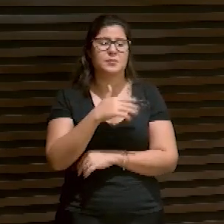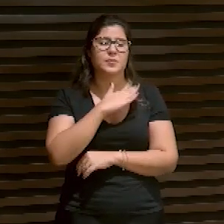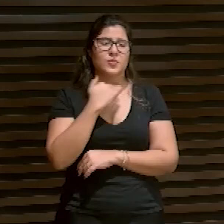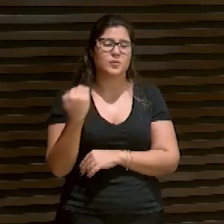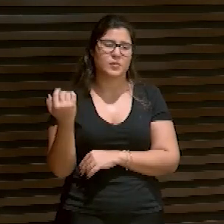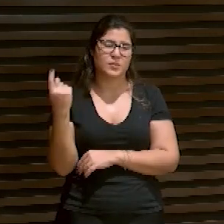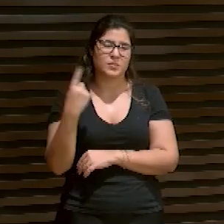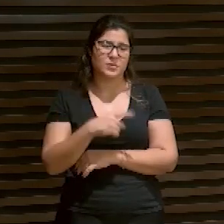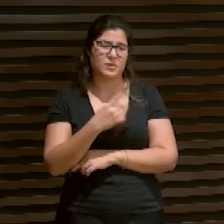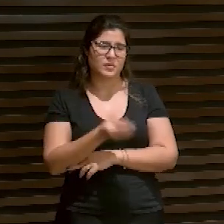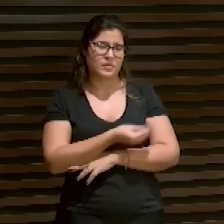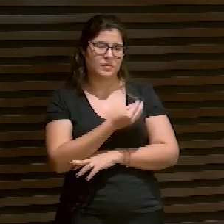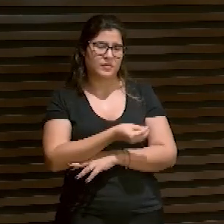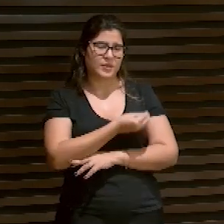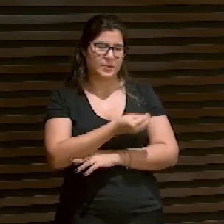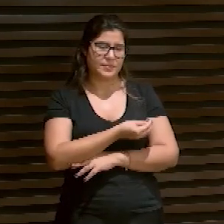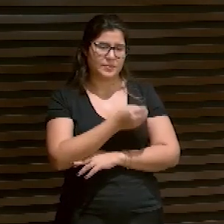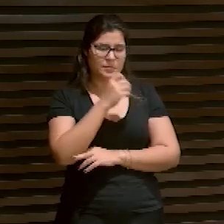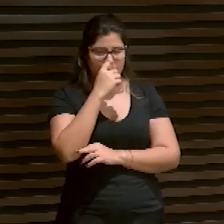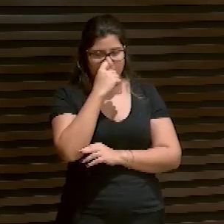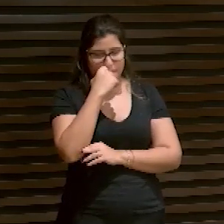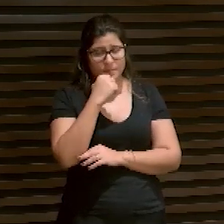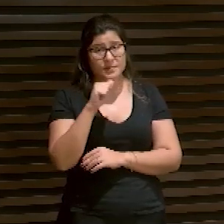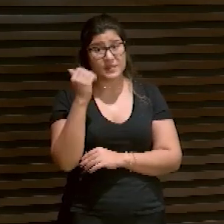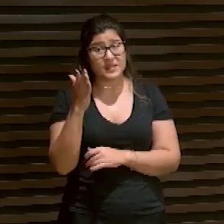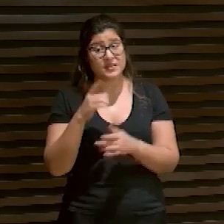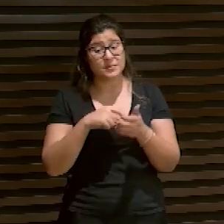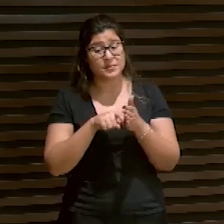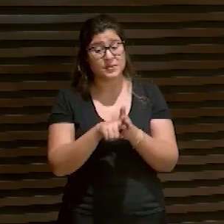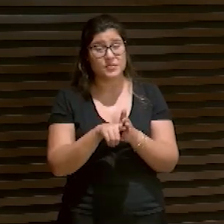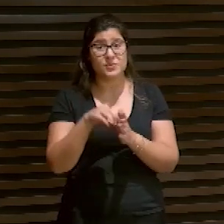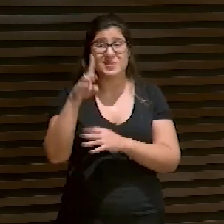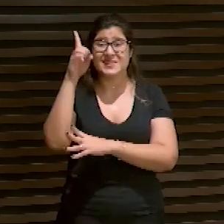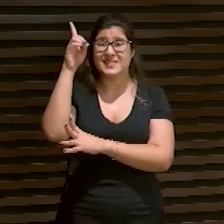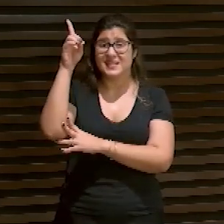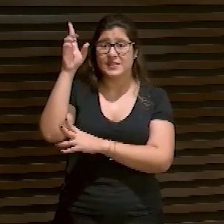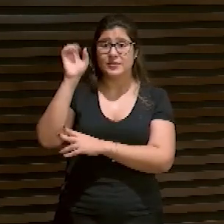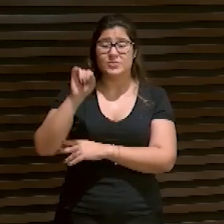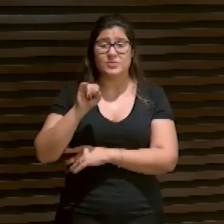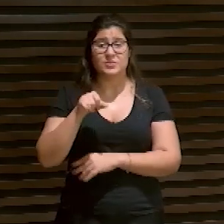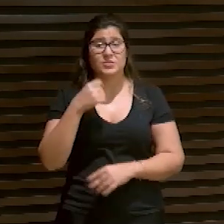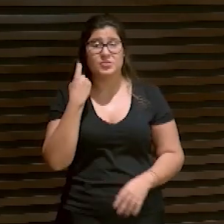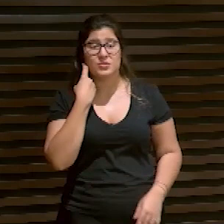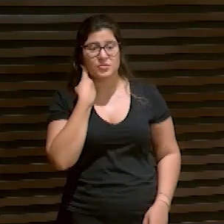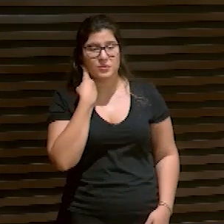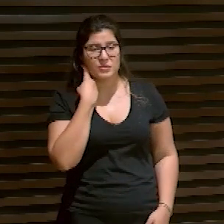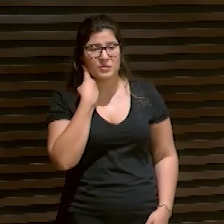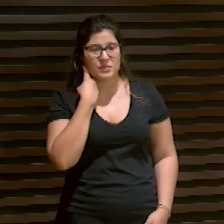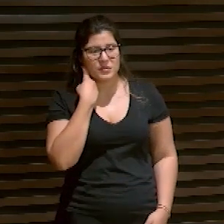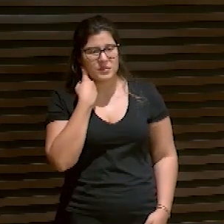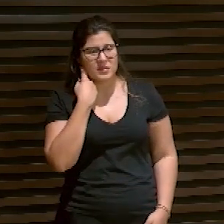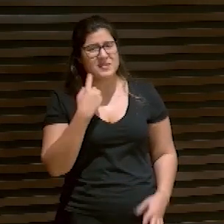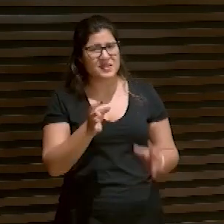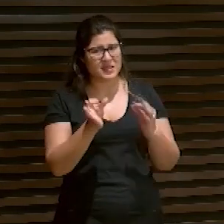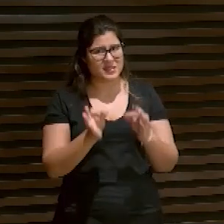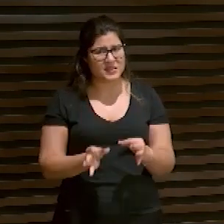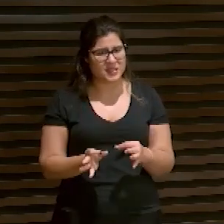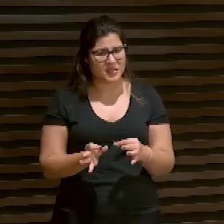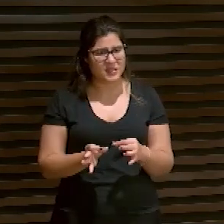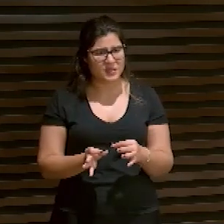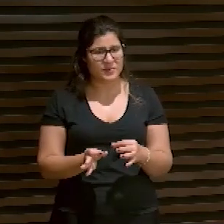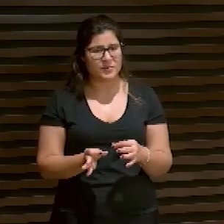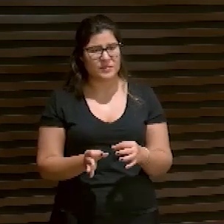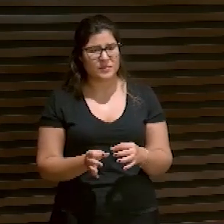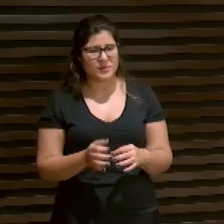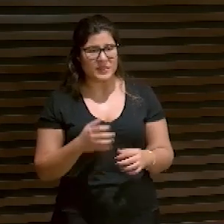que viver. Então perguntou Deus a Jonas: é razoável essa tua ira por causa da planta? Ele respondeu: